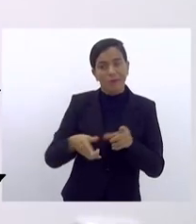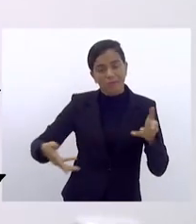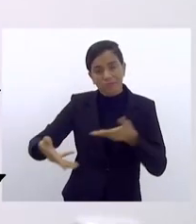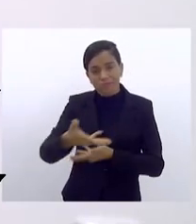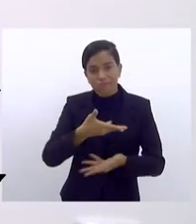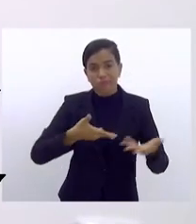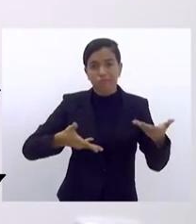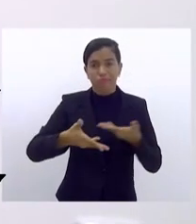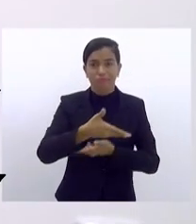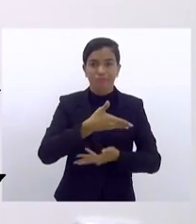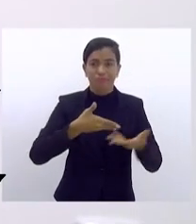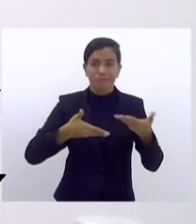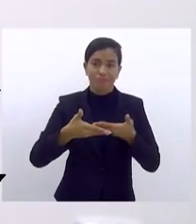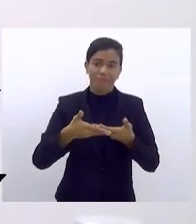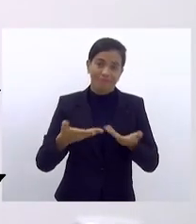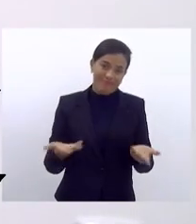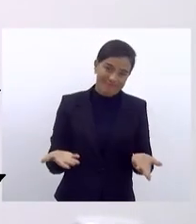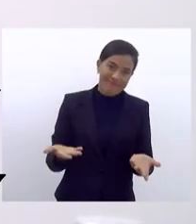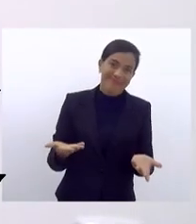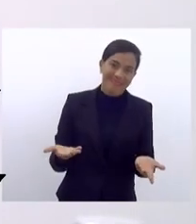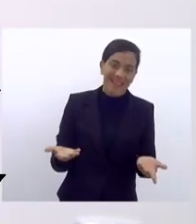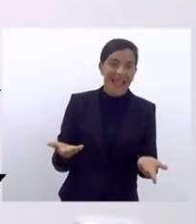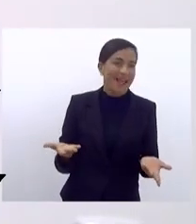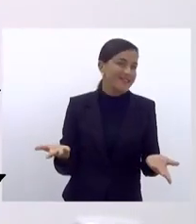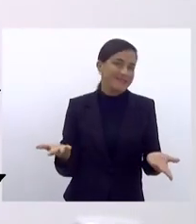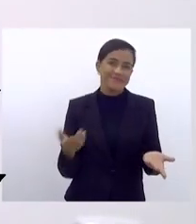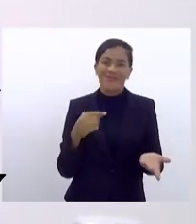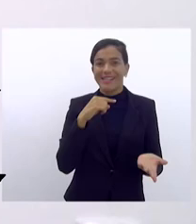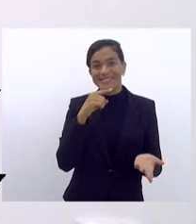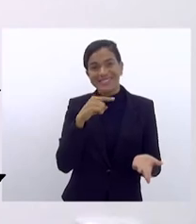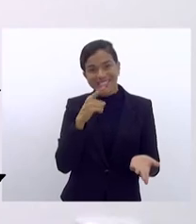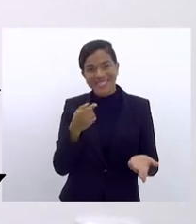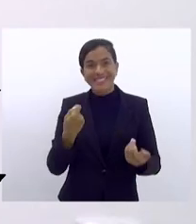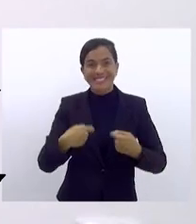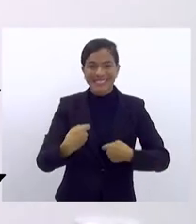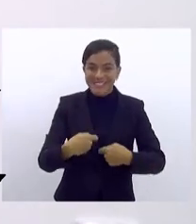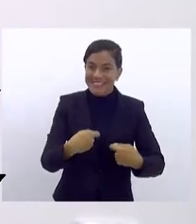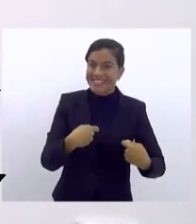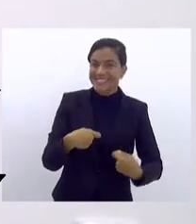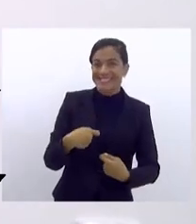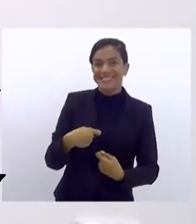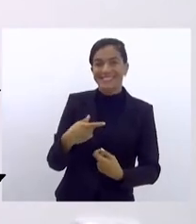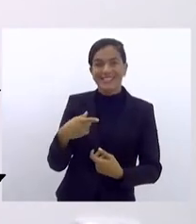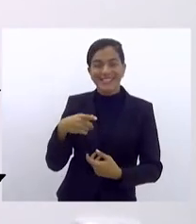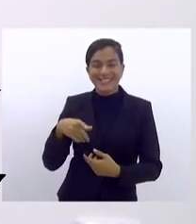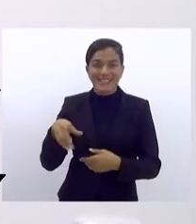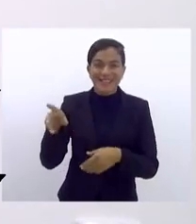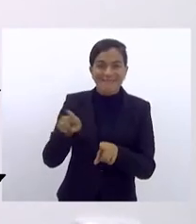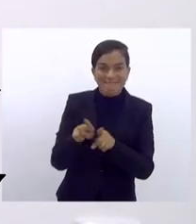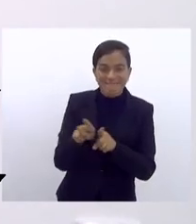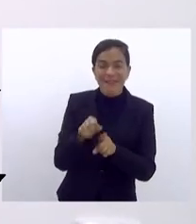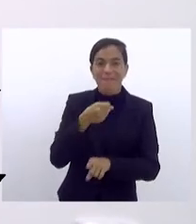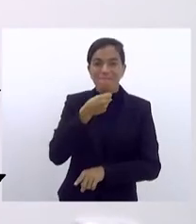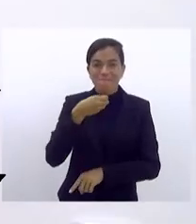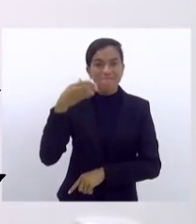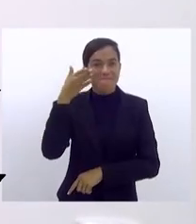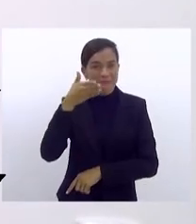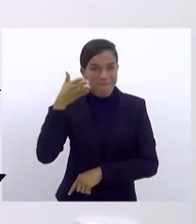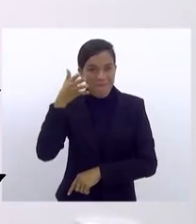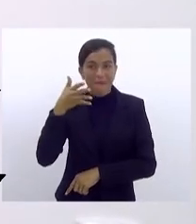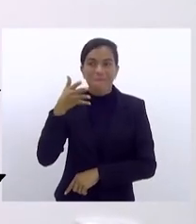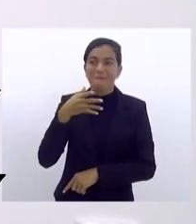se a gente não ouvi-los e depois abrir a palavra para os demais convidados queria aqui